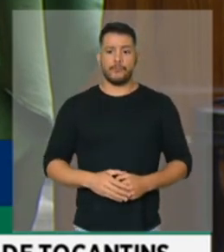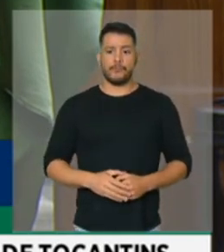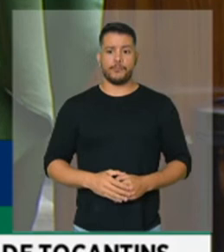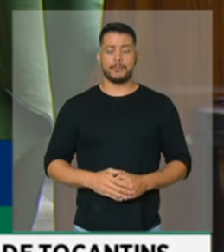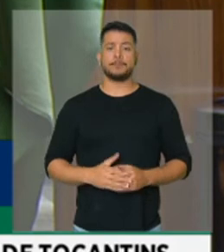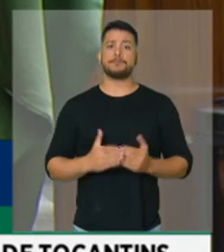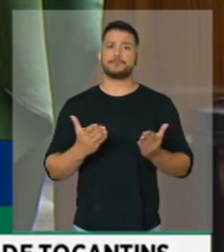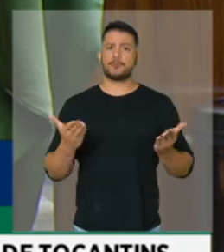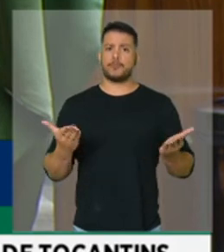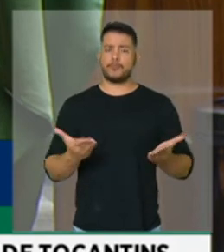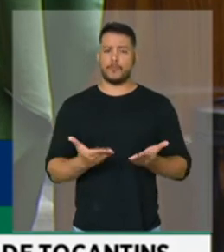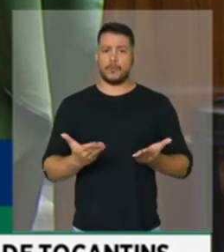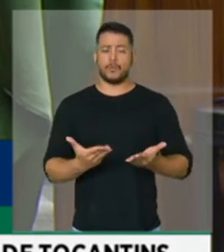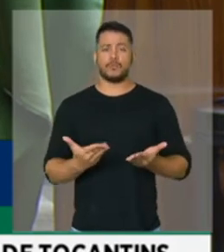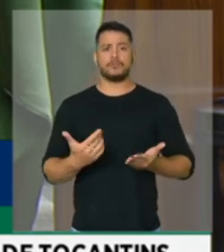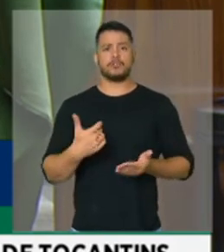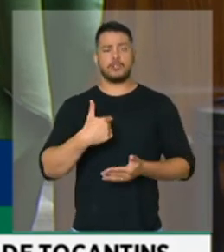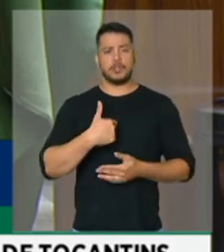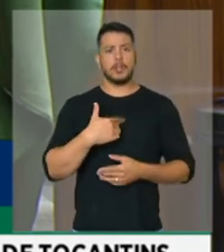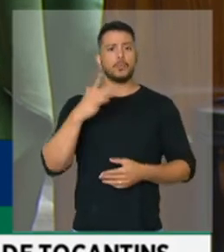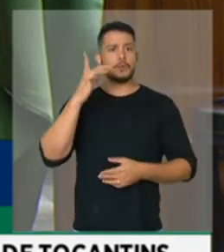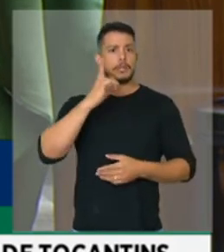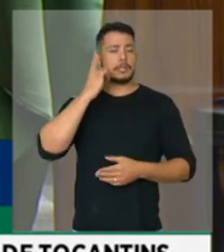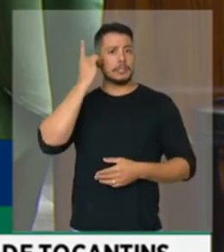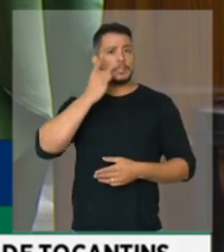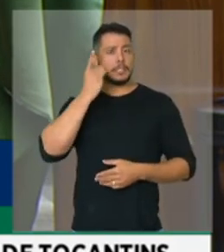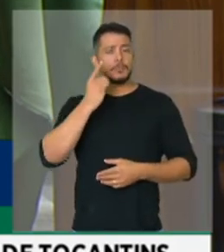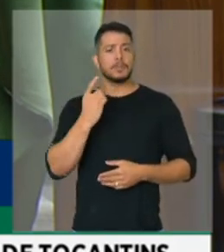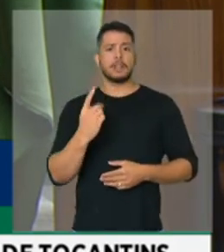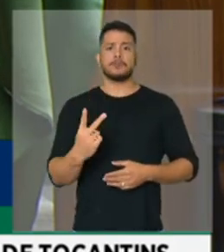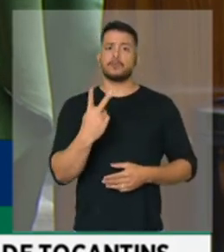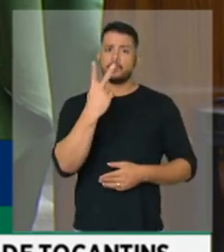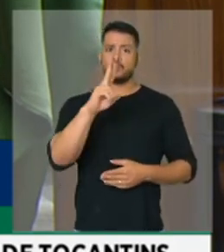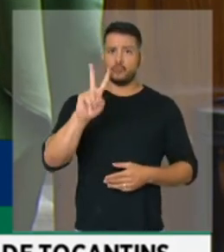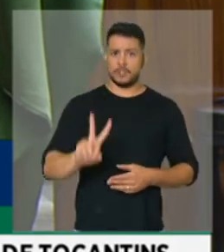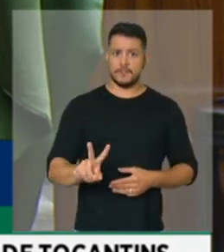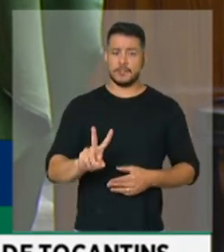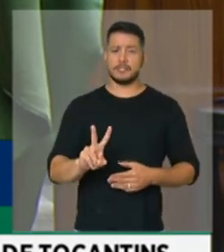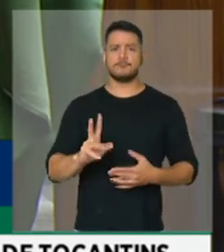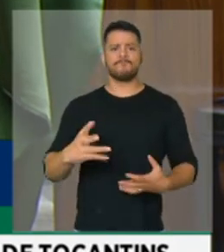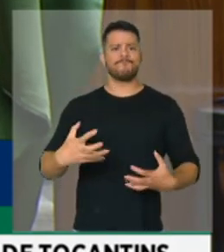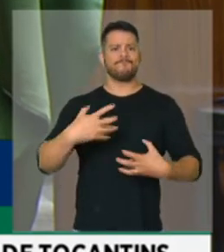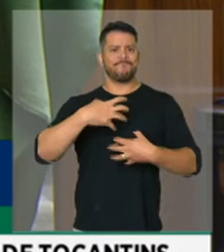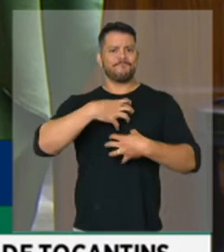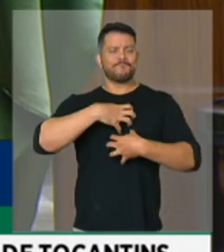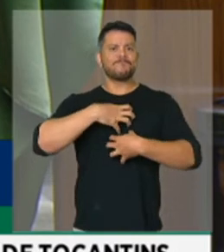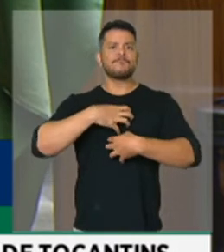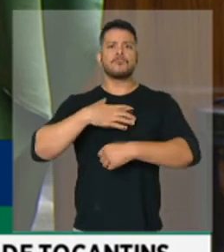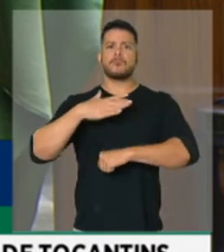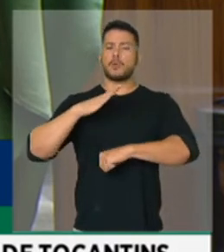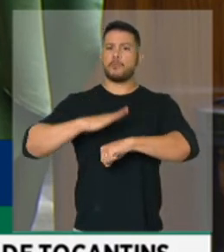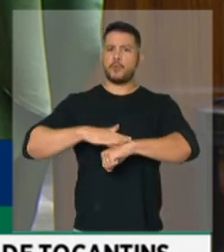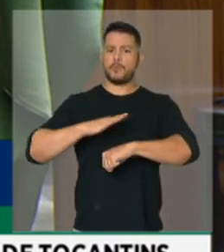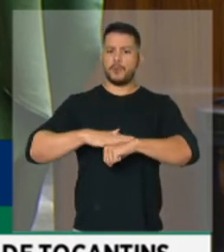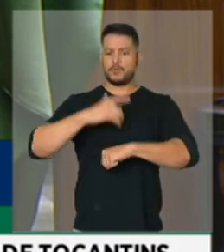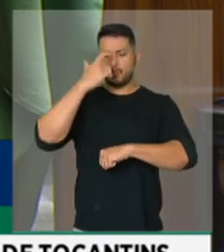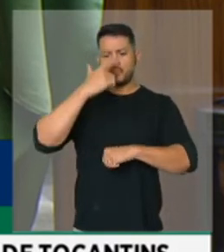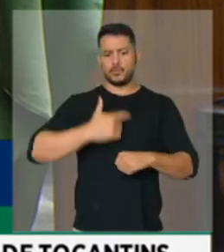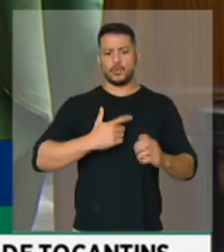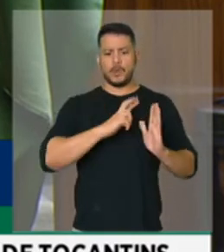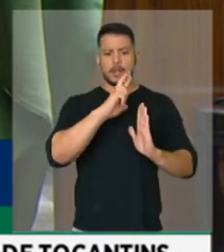no meu segundo mandato como deputado federal, honrosamente pelo meu Estado, viver esse momento como relator da PEC 397